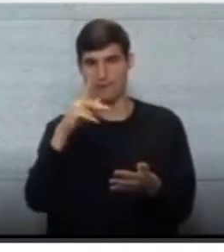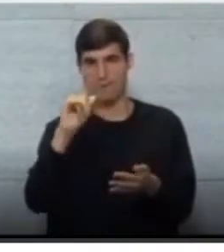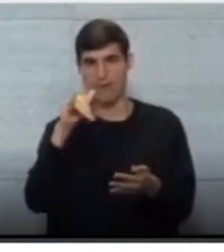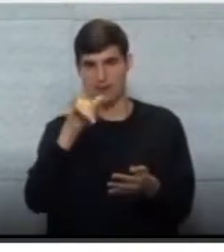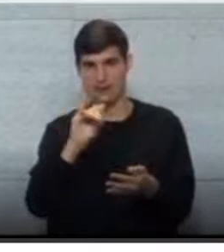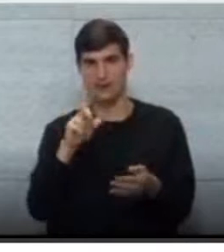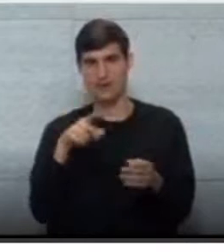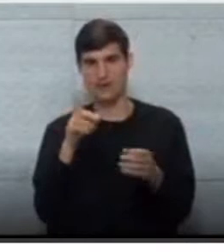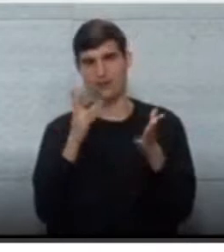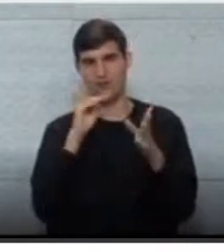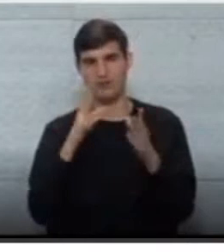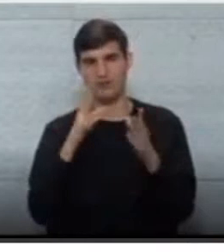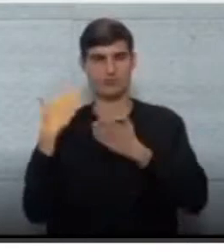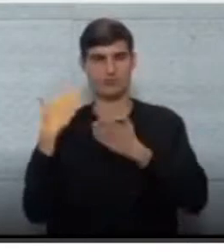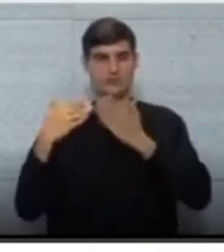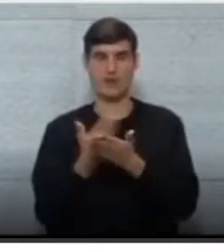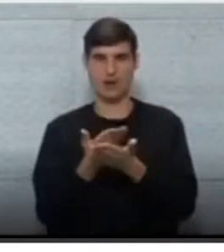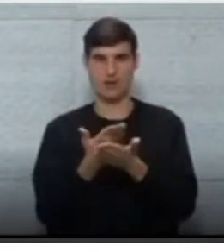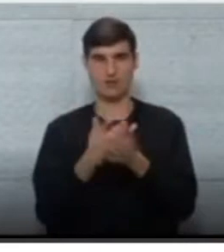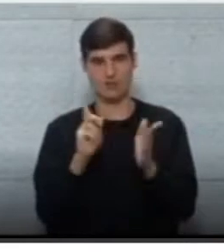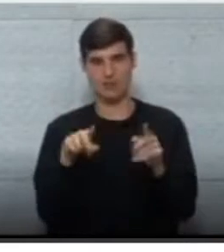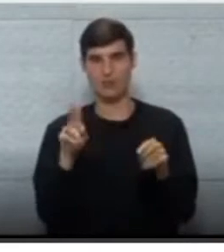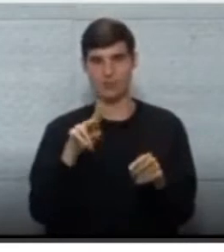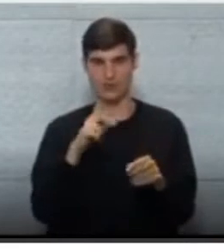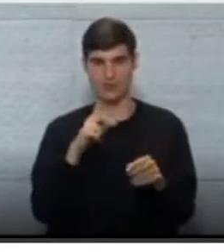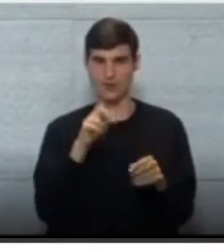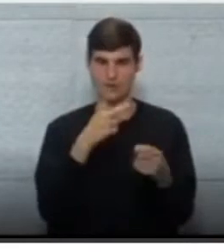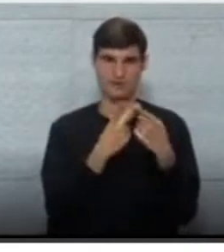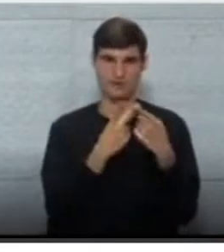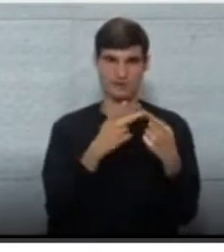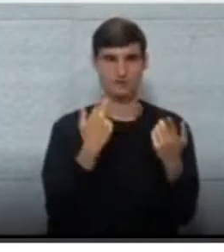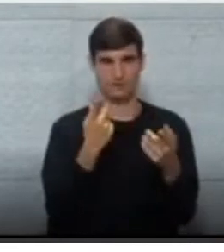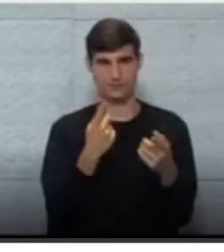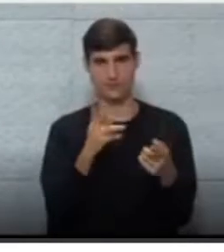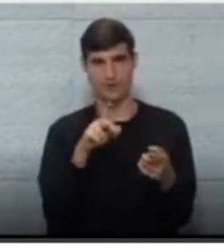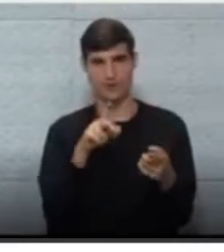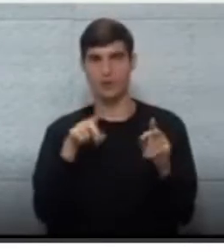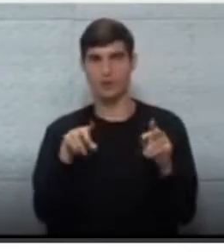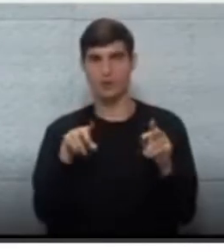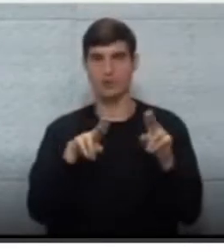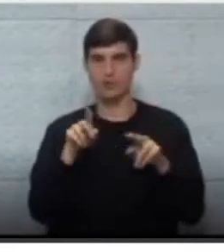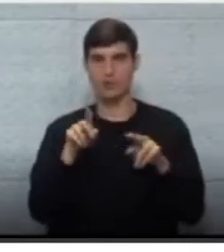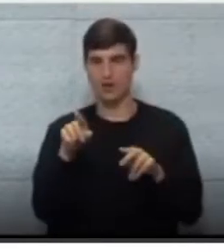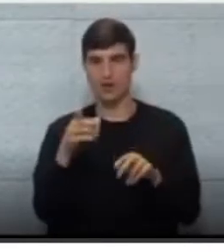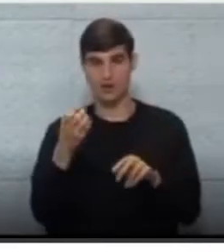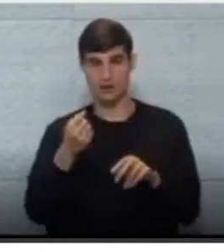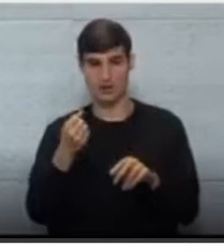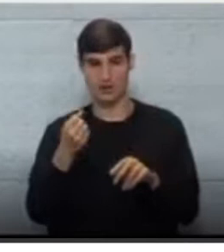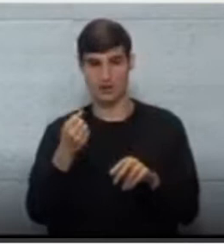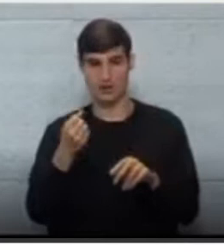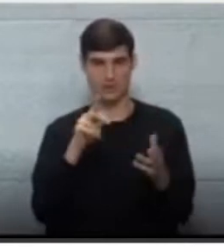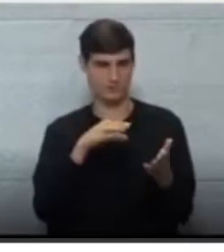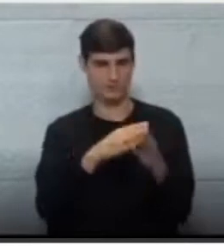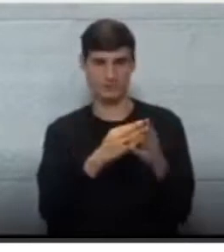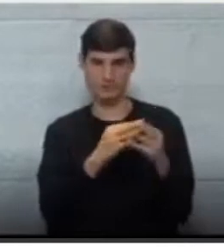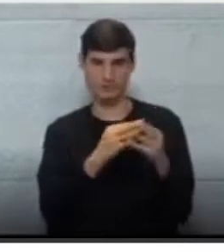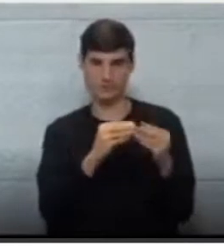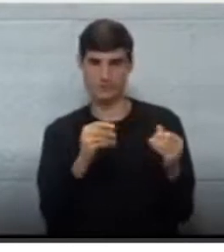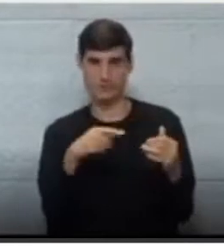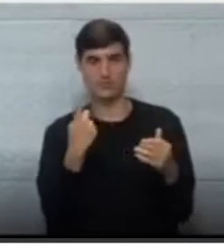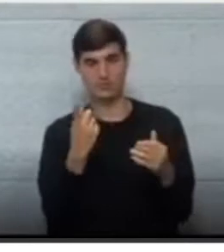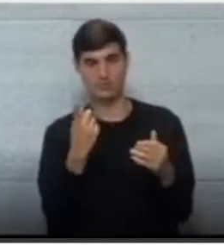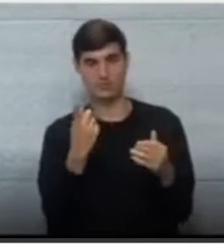em outras aulas, então nós vamos aplicar agora. Então, o procedimento 2 é colocar a diluição seriada nas placas e depois nós vamos